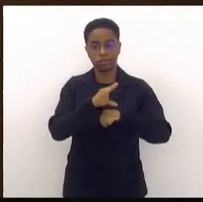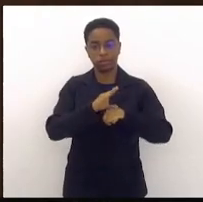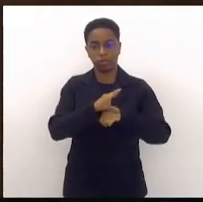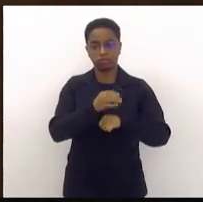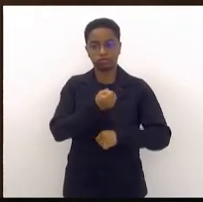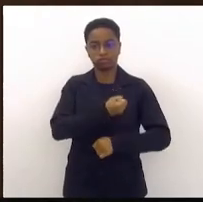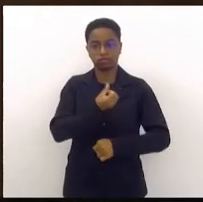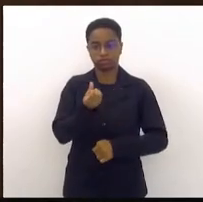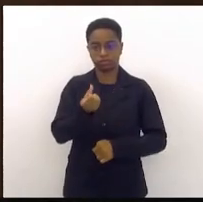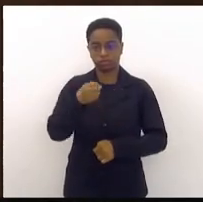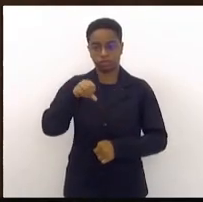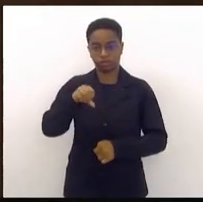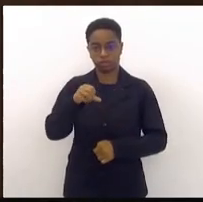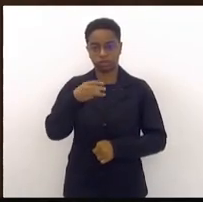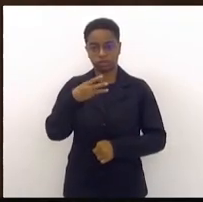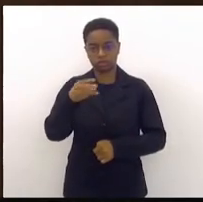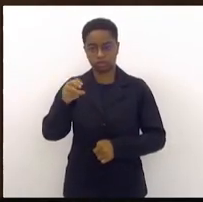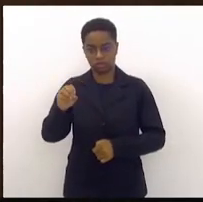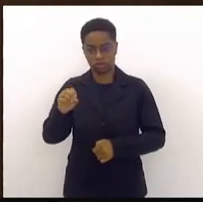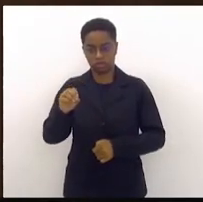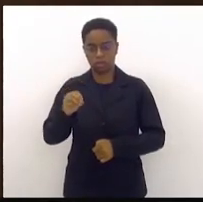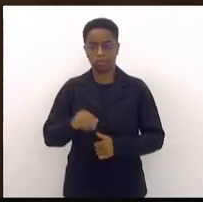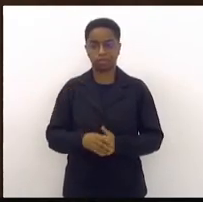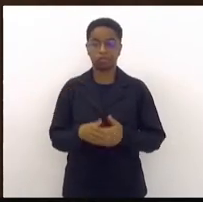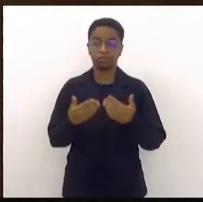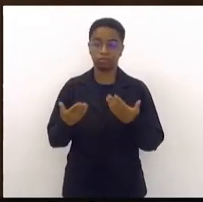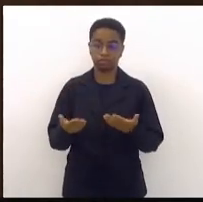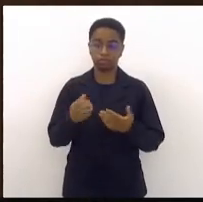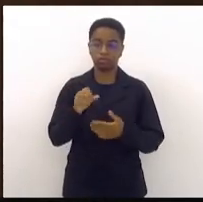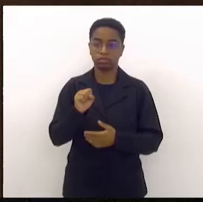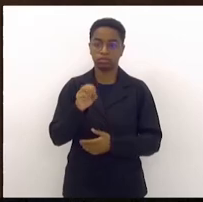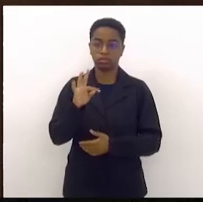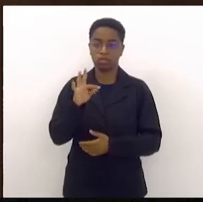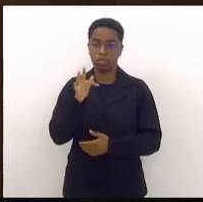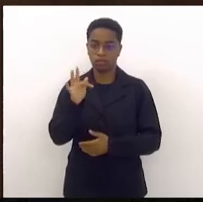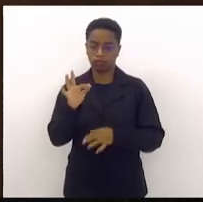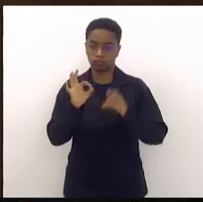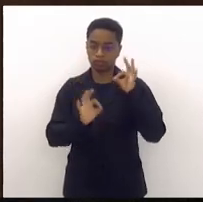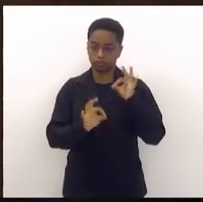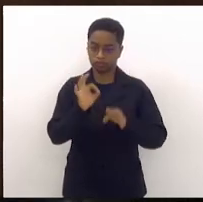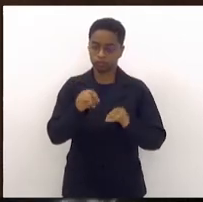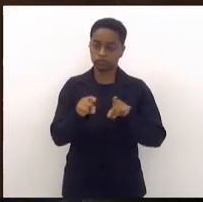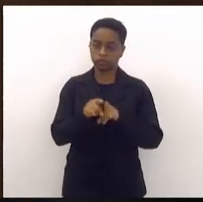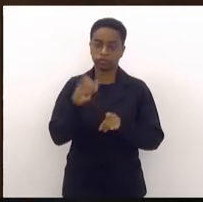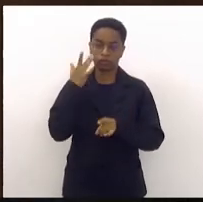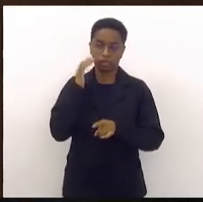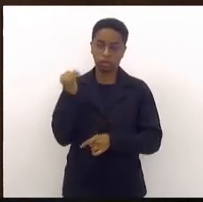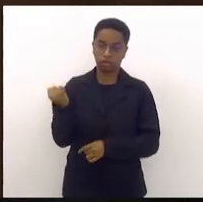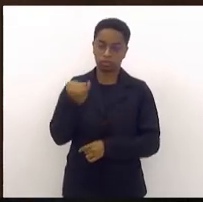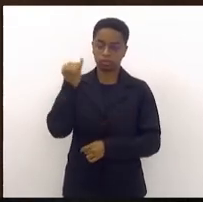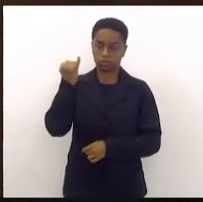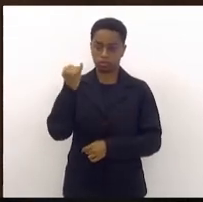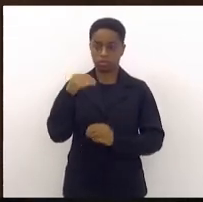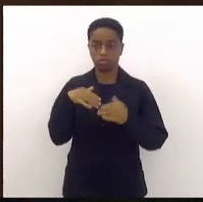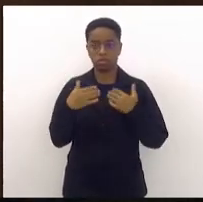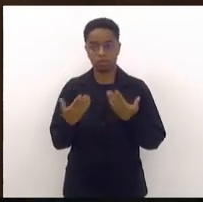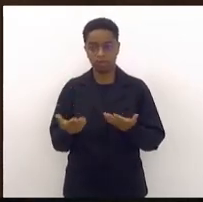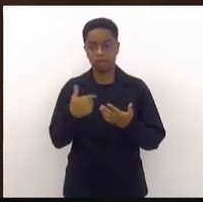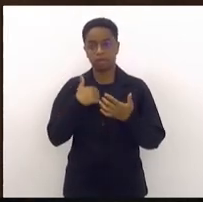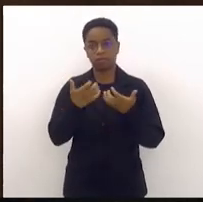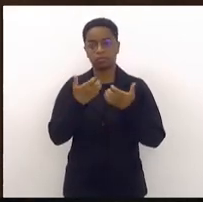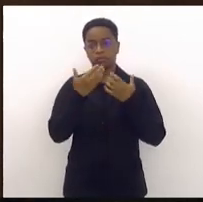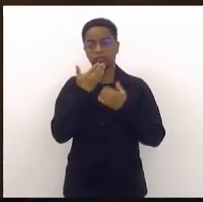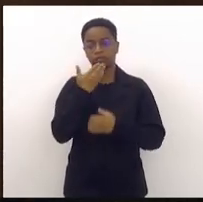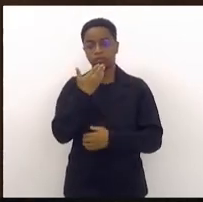número 6.930, o Pleno do STF julgou e considerou pertinente. Então, gostaria de